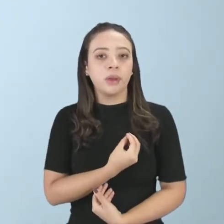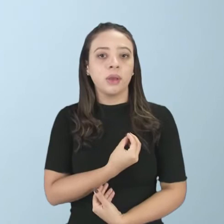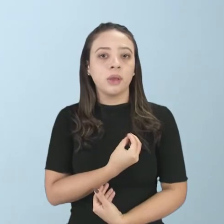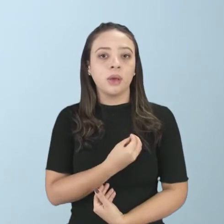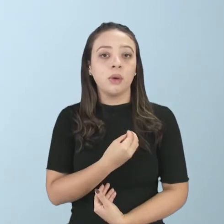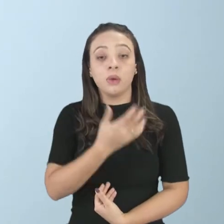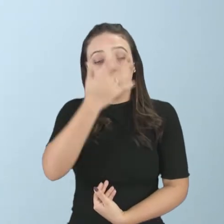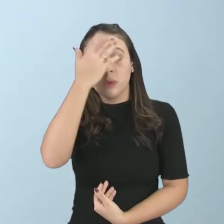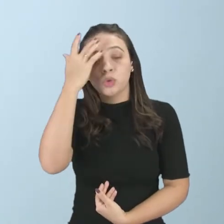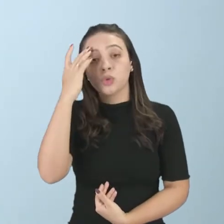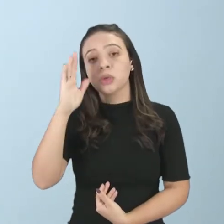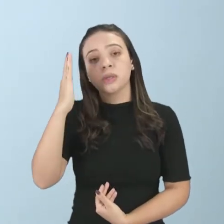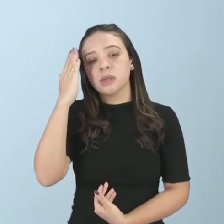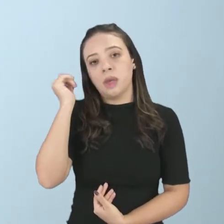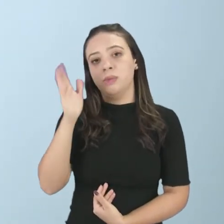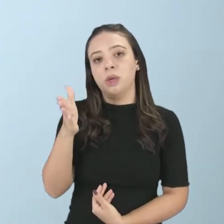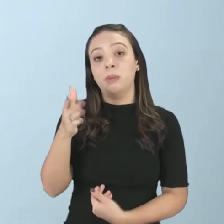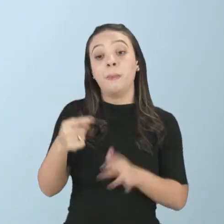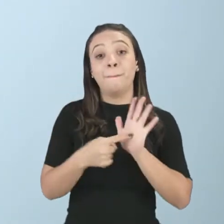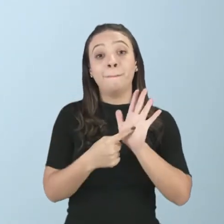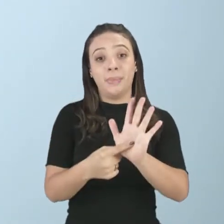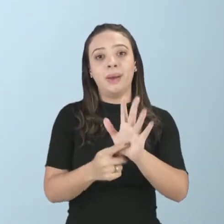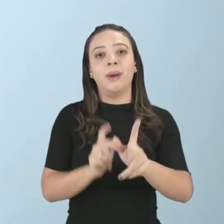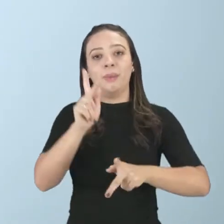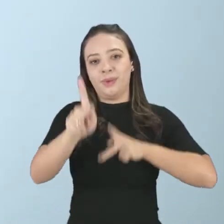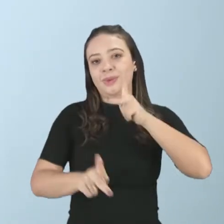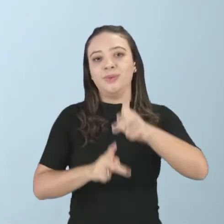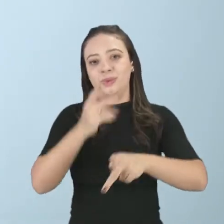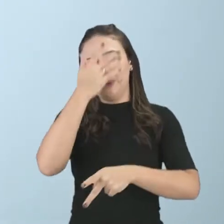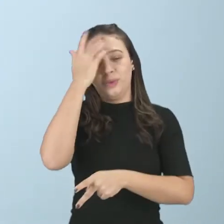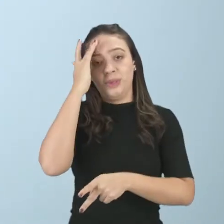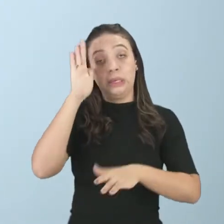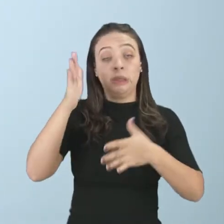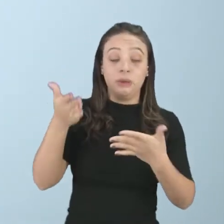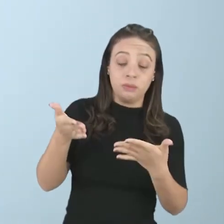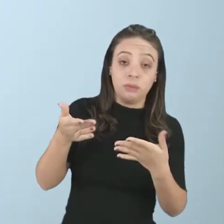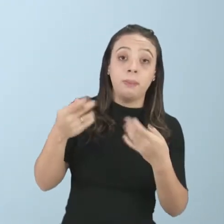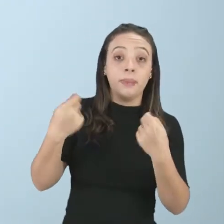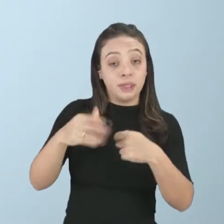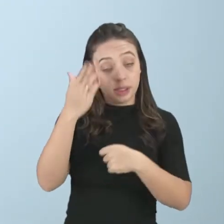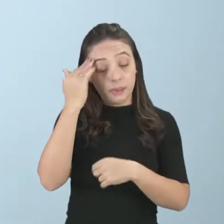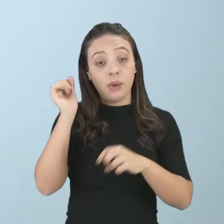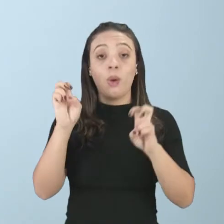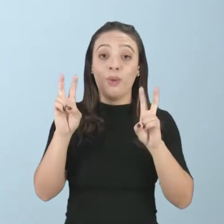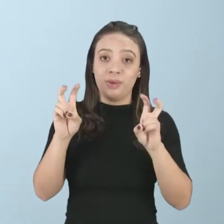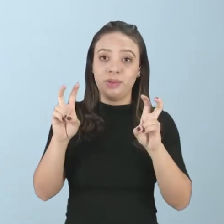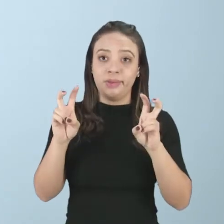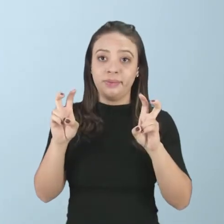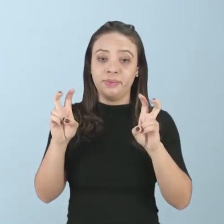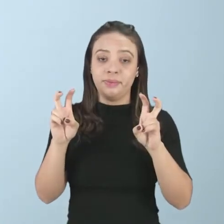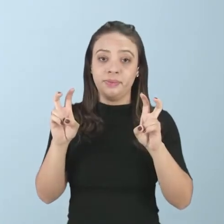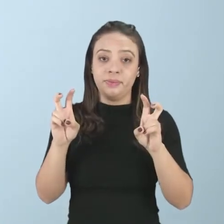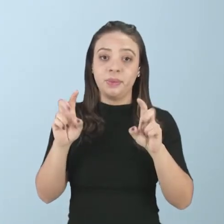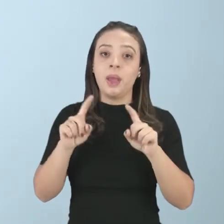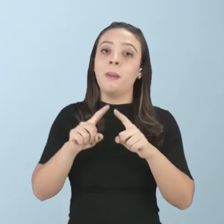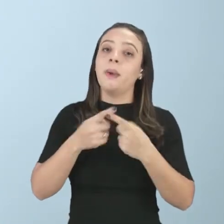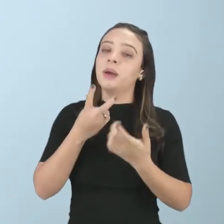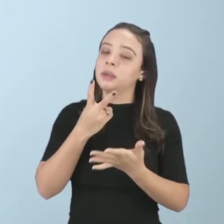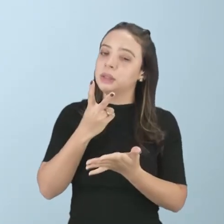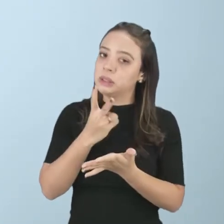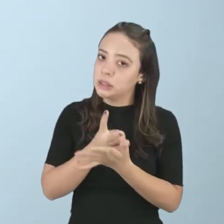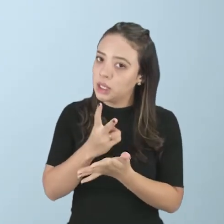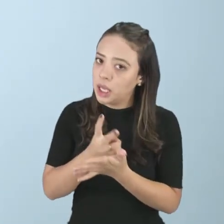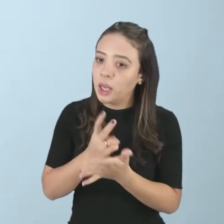saiba para trazer para o público. Então, vai depender muito do assunto. Mas sempre, geralmente, são os jornalistas